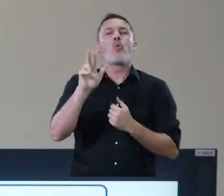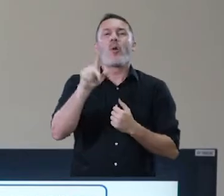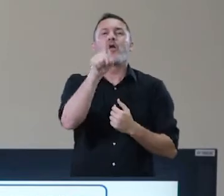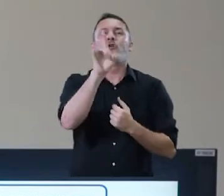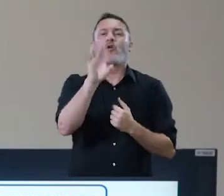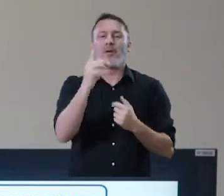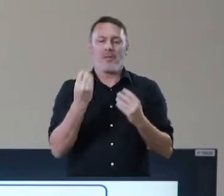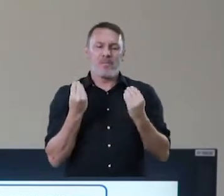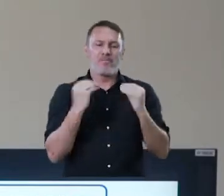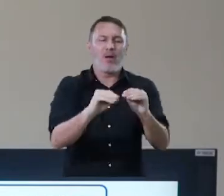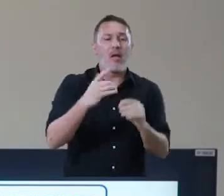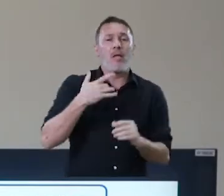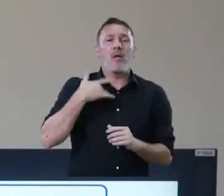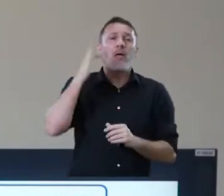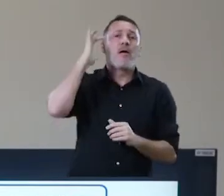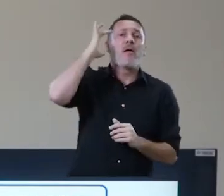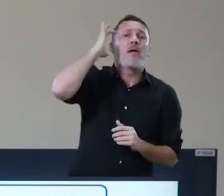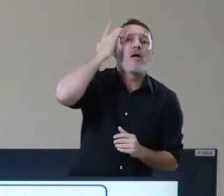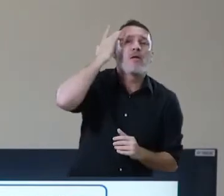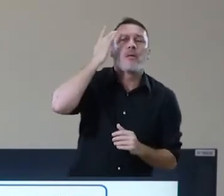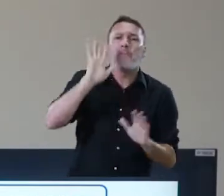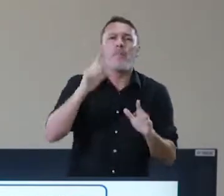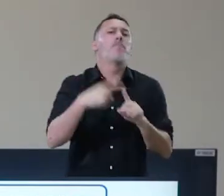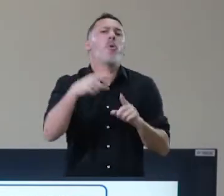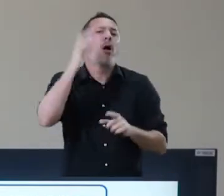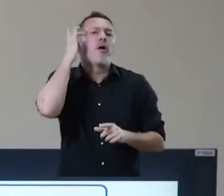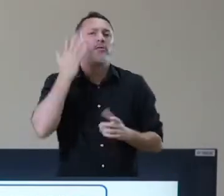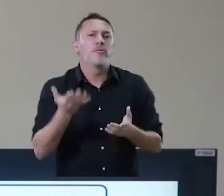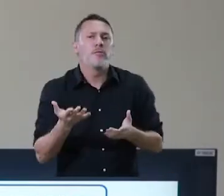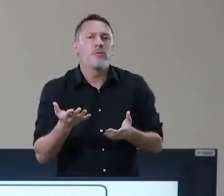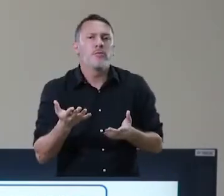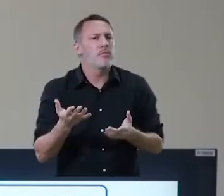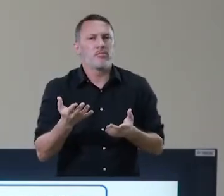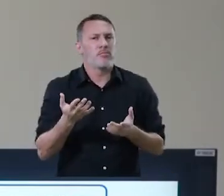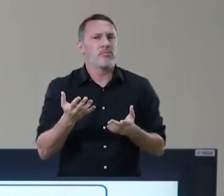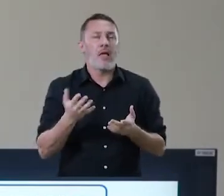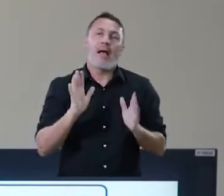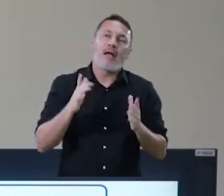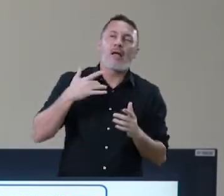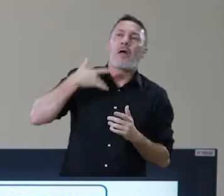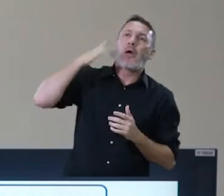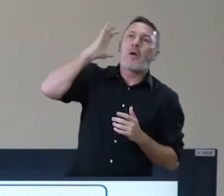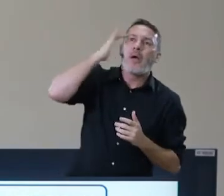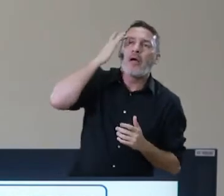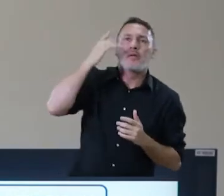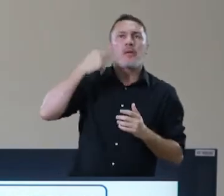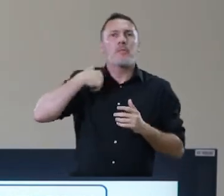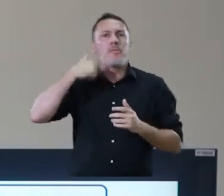Não é simplesmente você, ah, eu acho que é isso. Mas por que você acha isso? Olha,